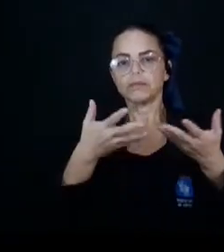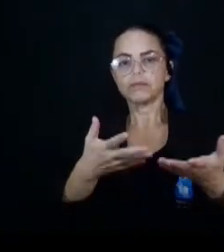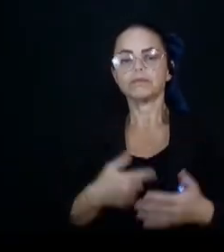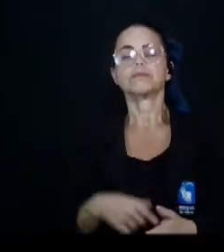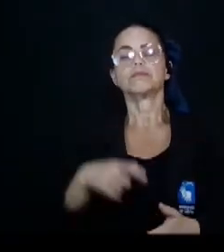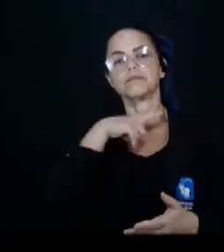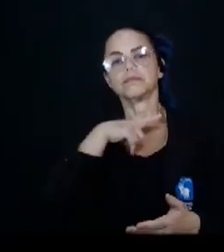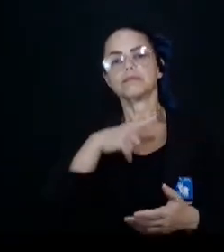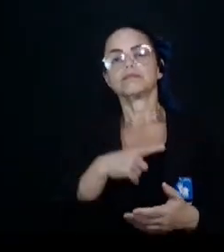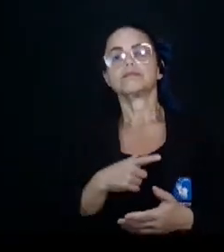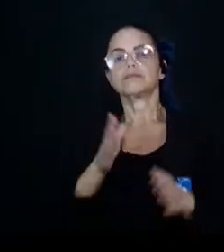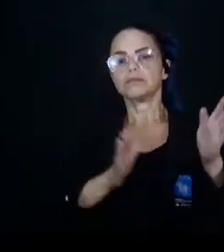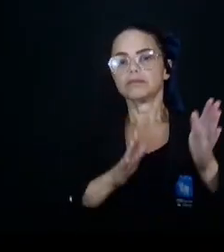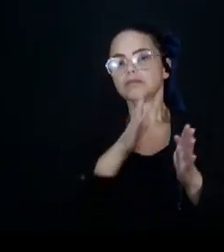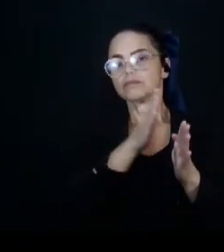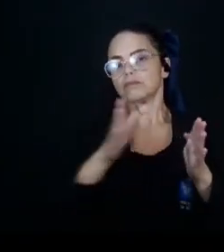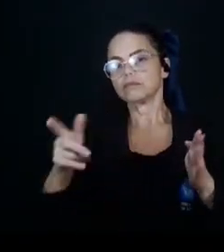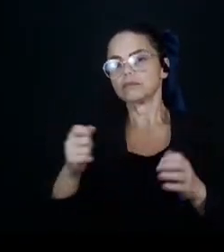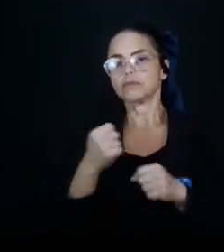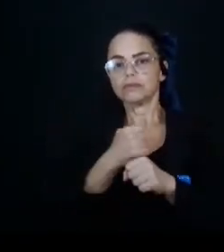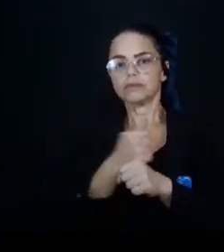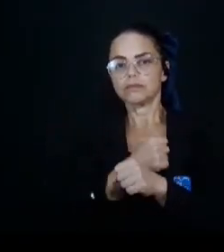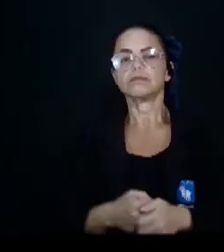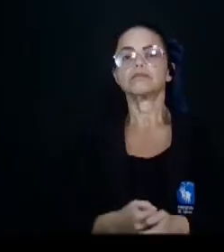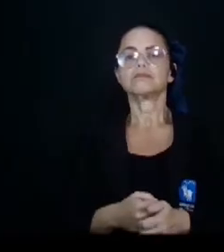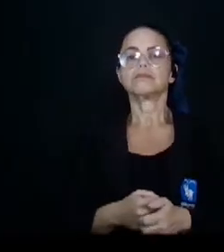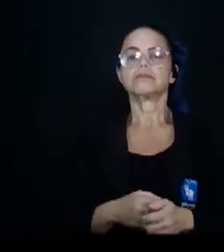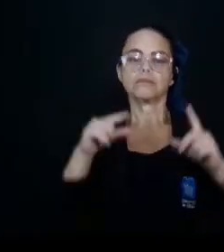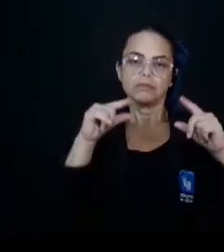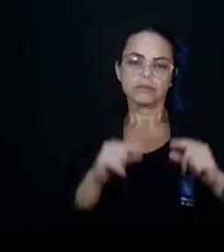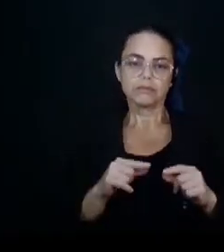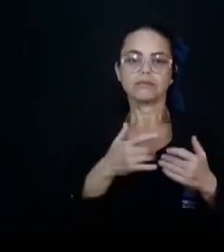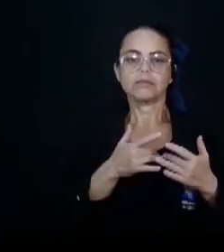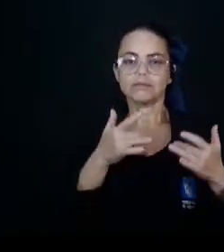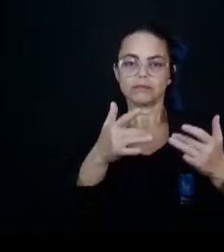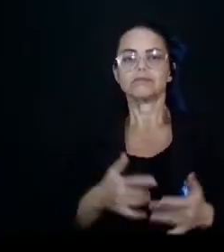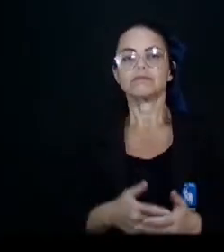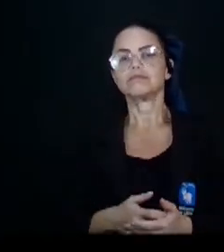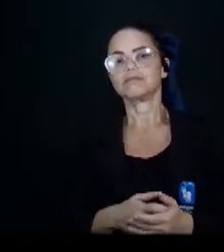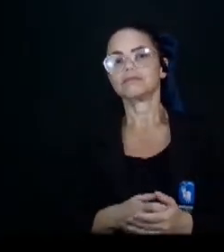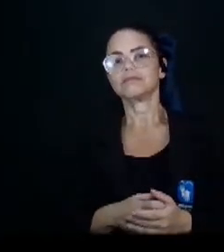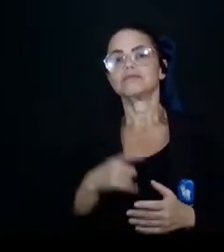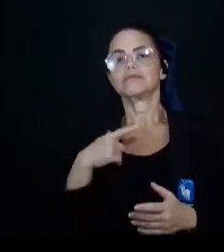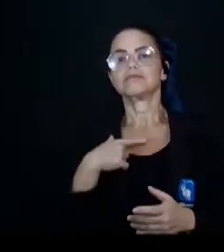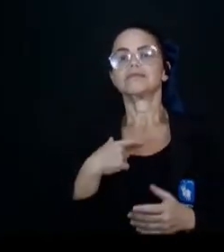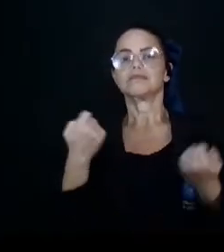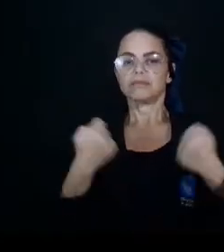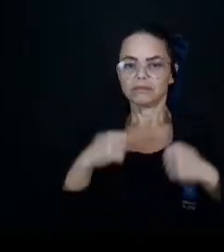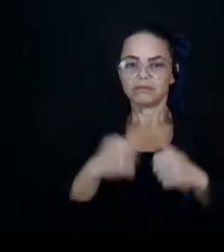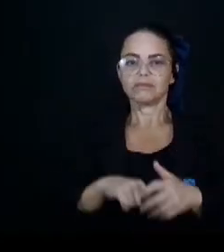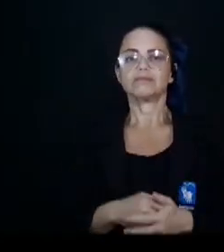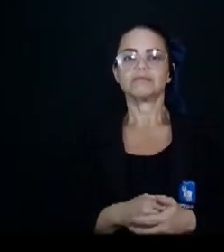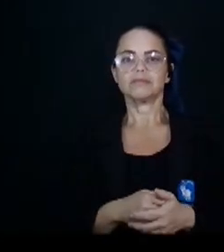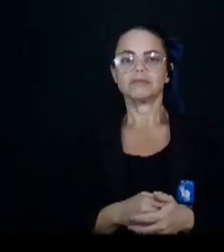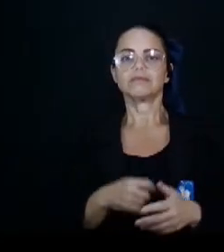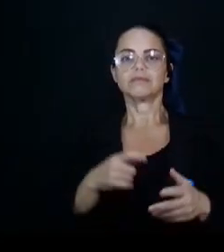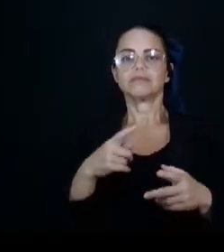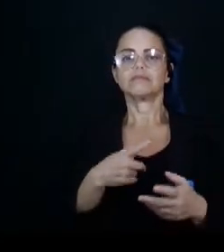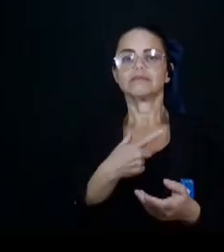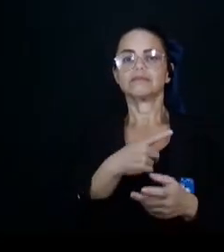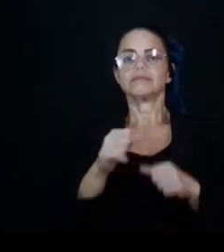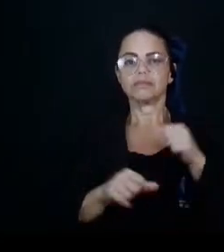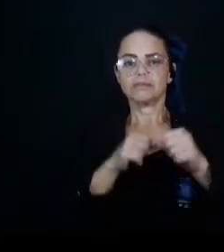ano que temos uma baixa nas doações, mas um aumento na necessidade das transfusões. Então, gente, vamos lembrar